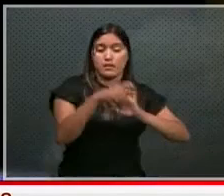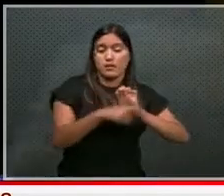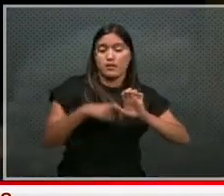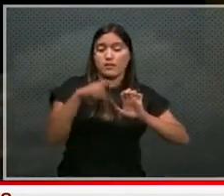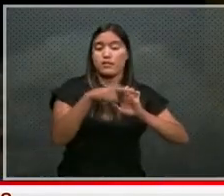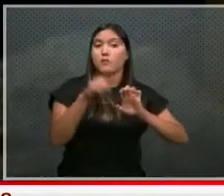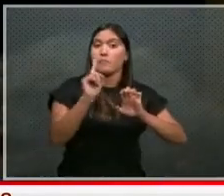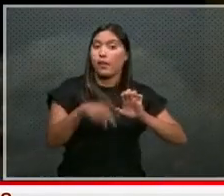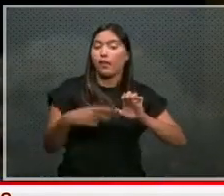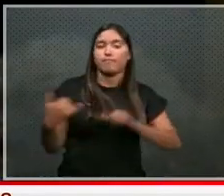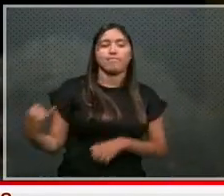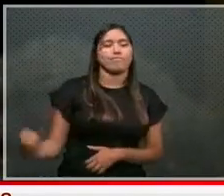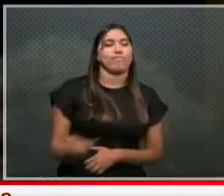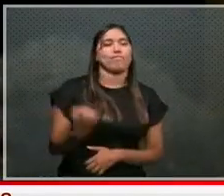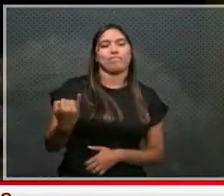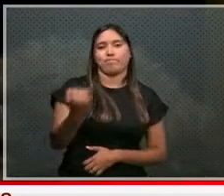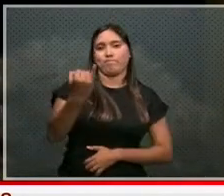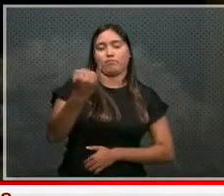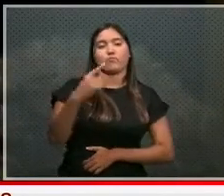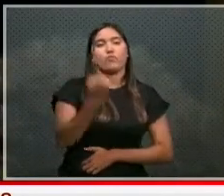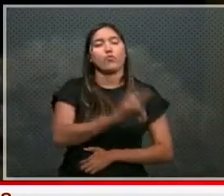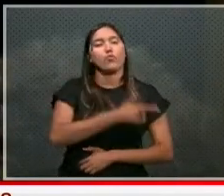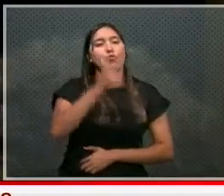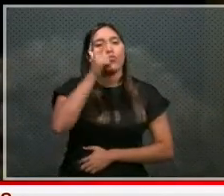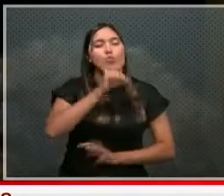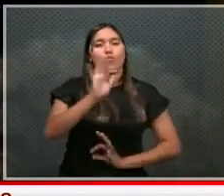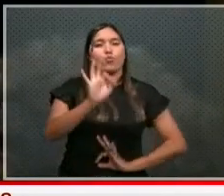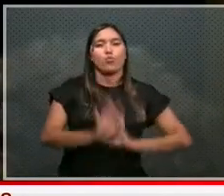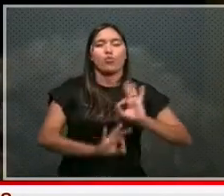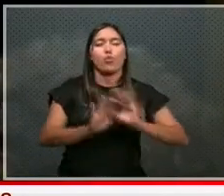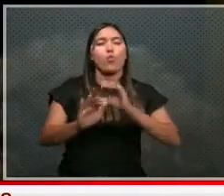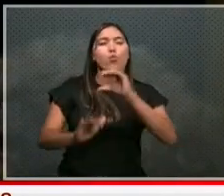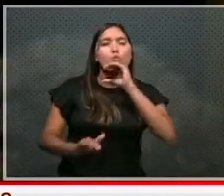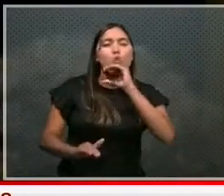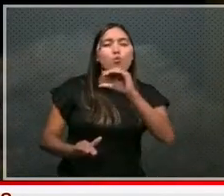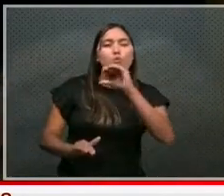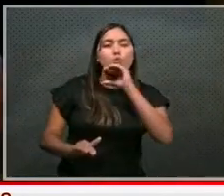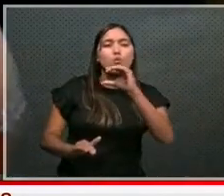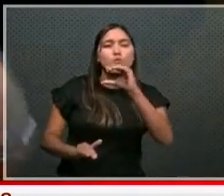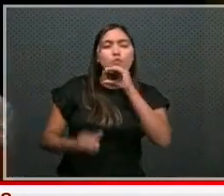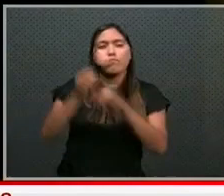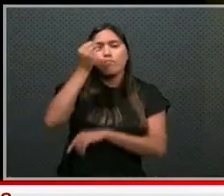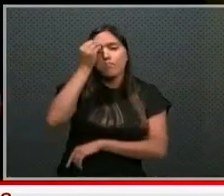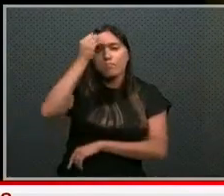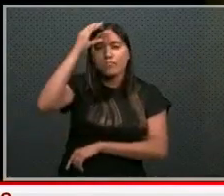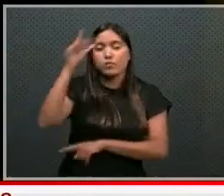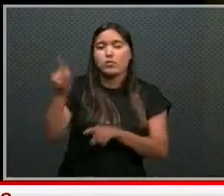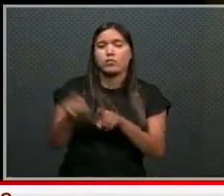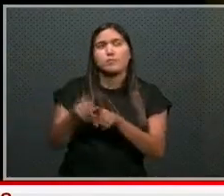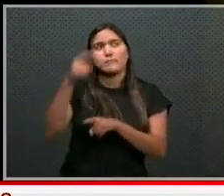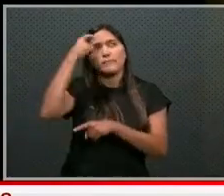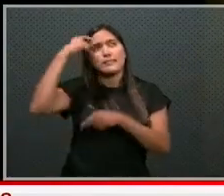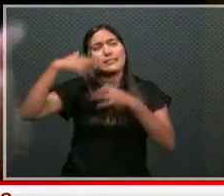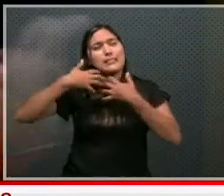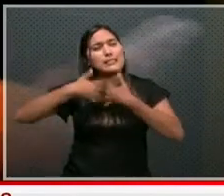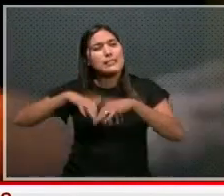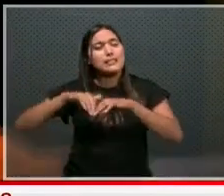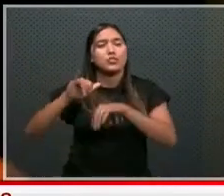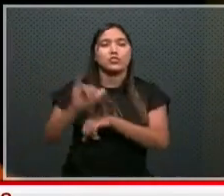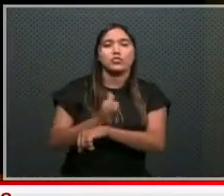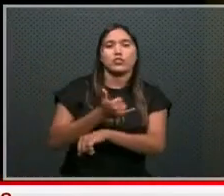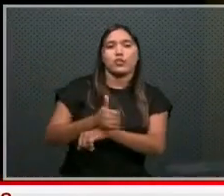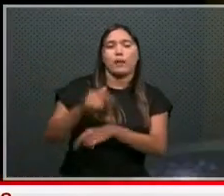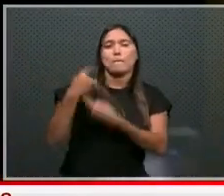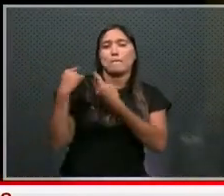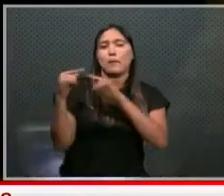foi fundamental para construir conhecimentos e pensar alternativas de debates